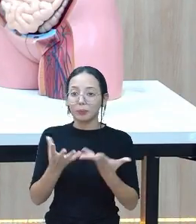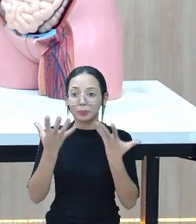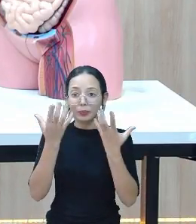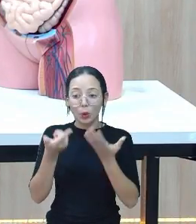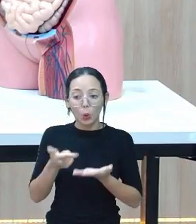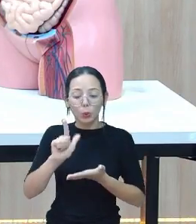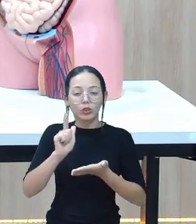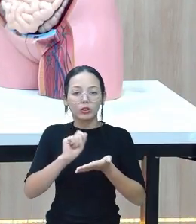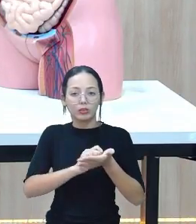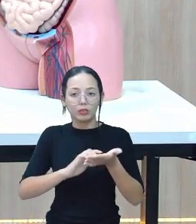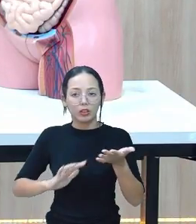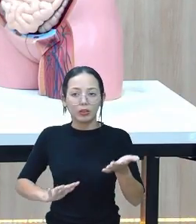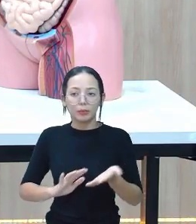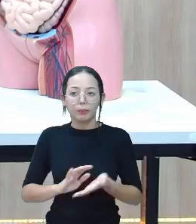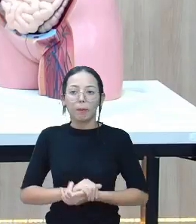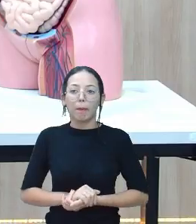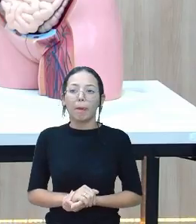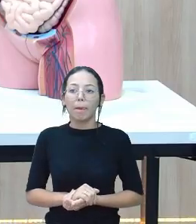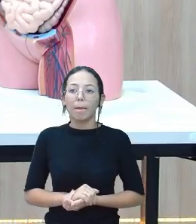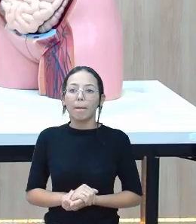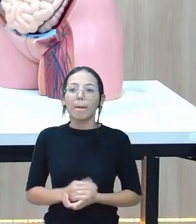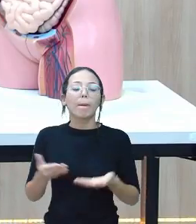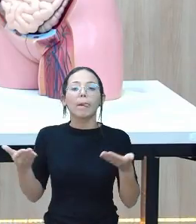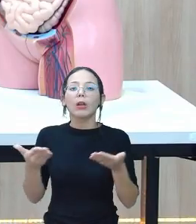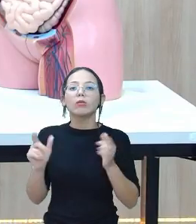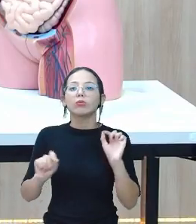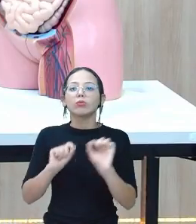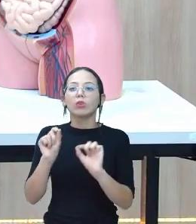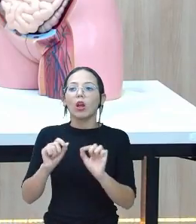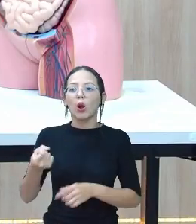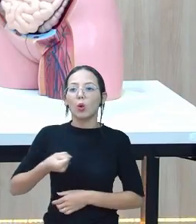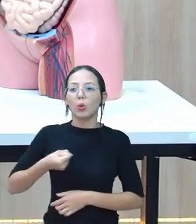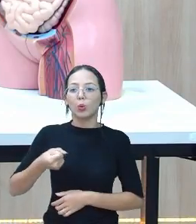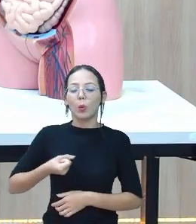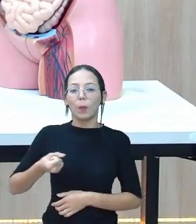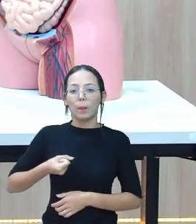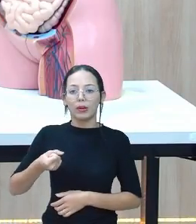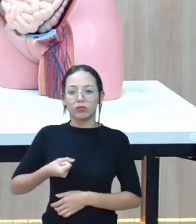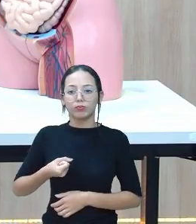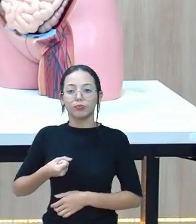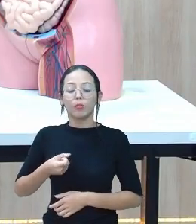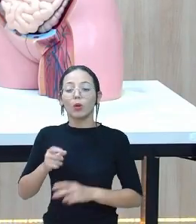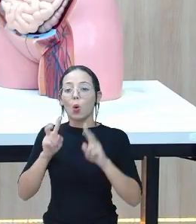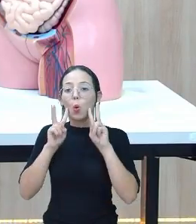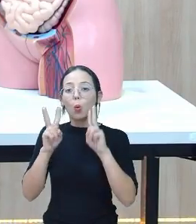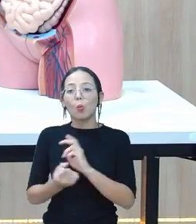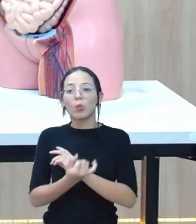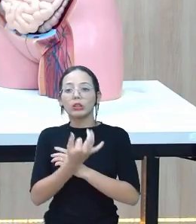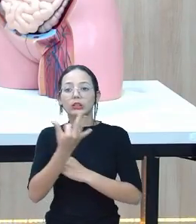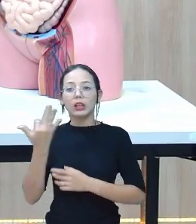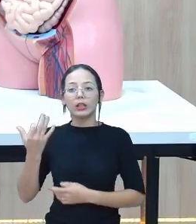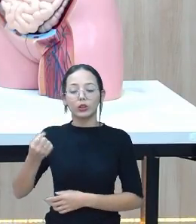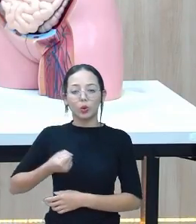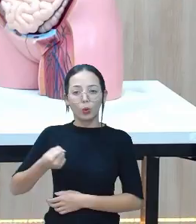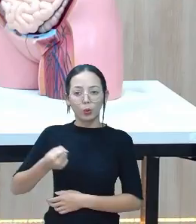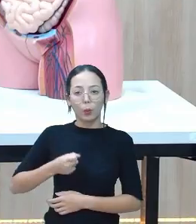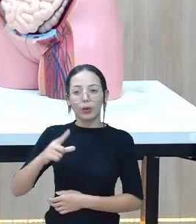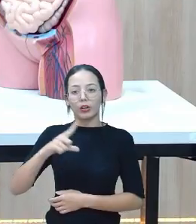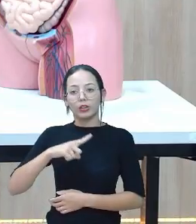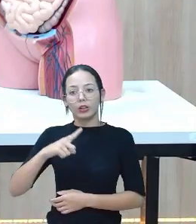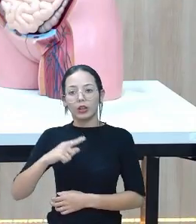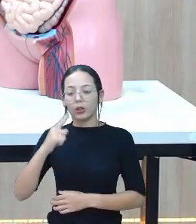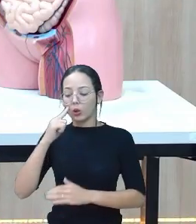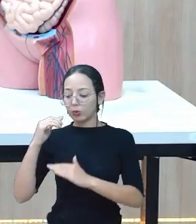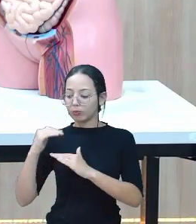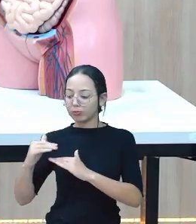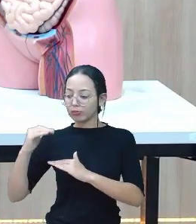outra atividade. A pirâmide de número. Nós vimos que é a quantidade de número que existe desses